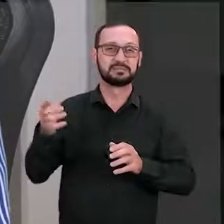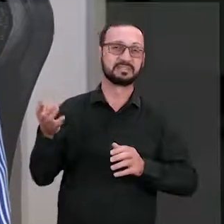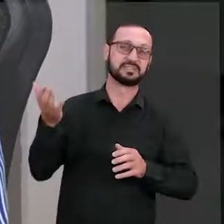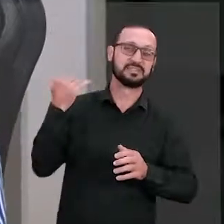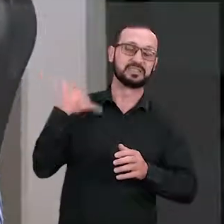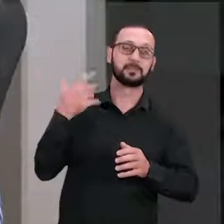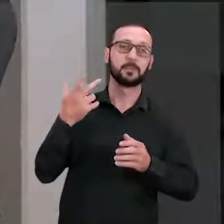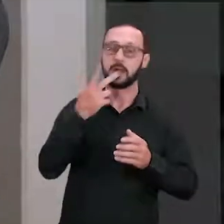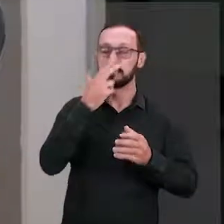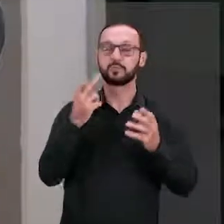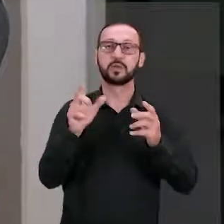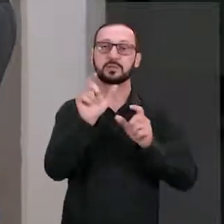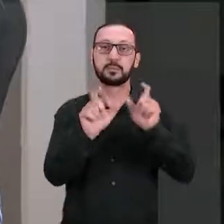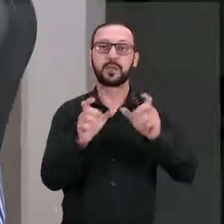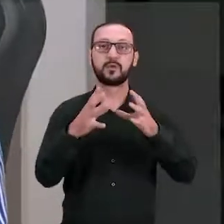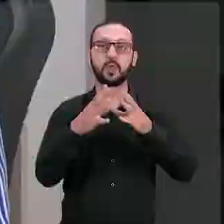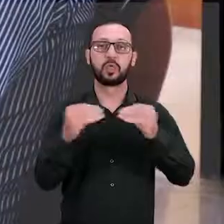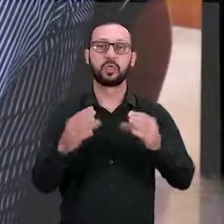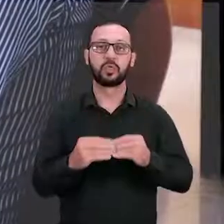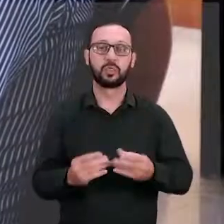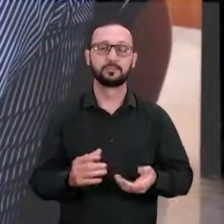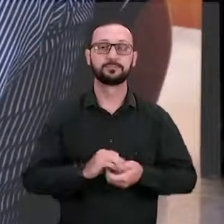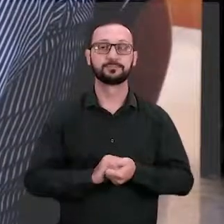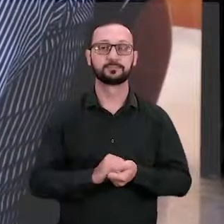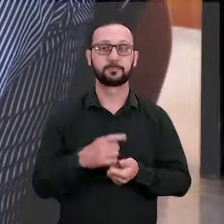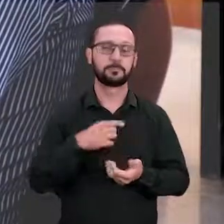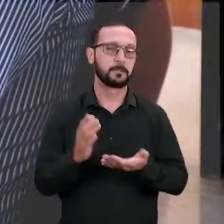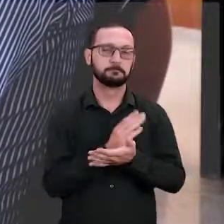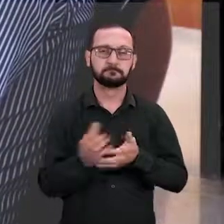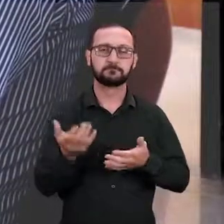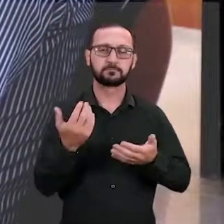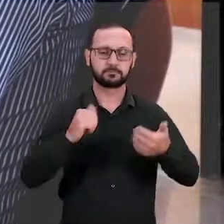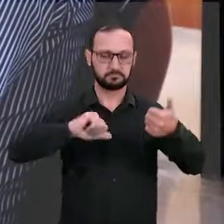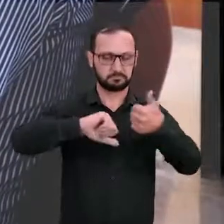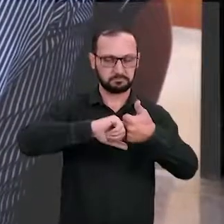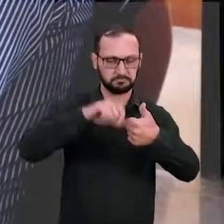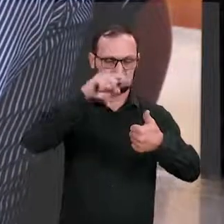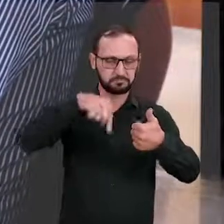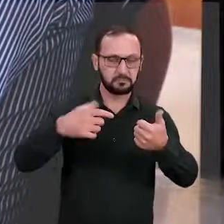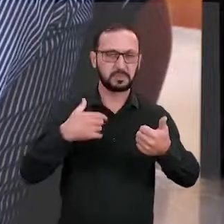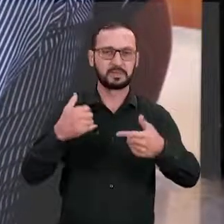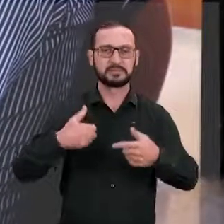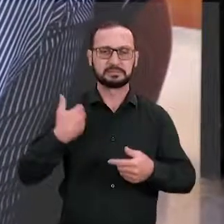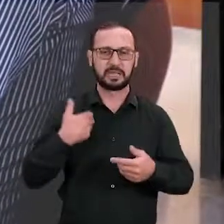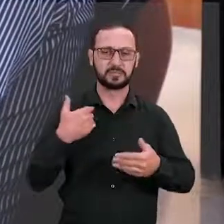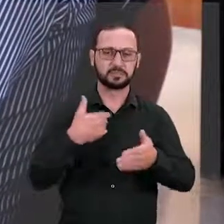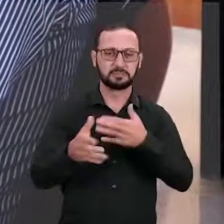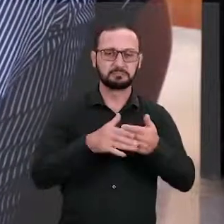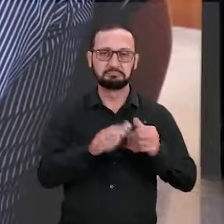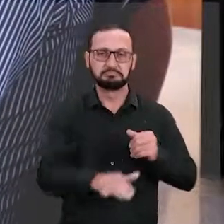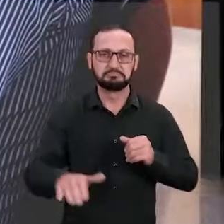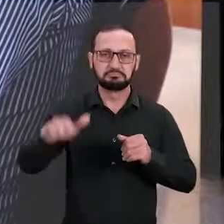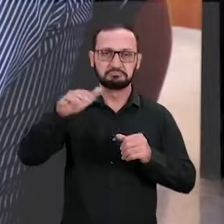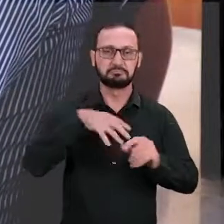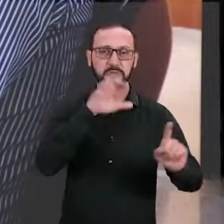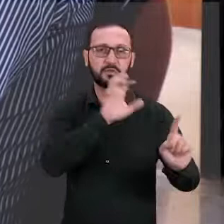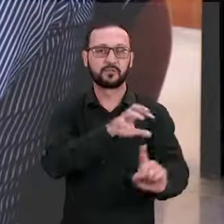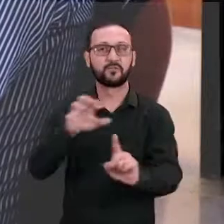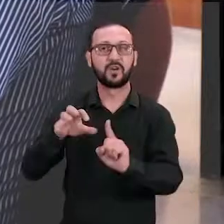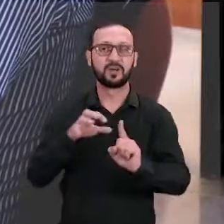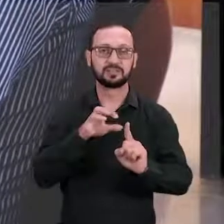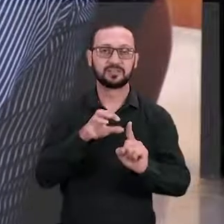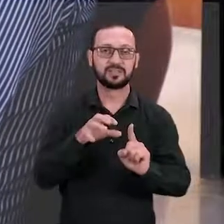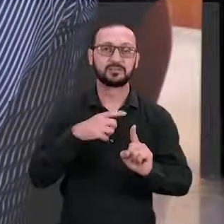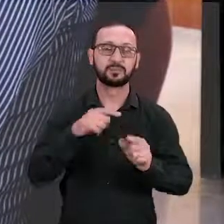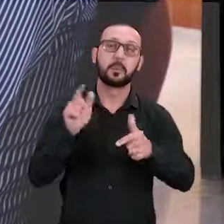genéricos praticamente sumiram no vocabulário. Todas as pessoas de ambos os sexos e em qualquer faixa etária podem ser afetadas em